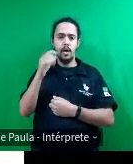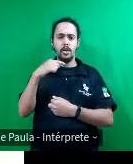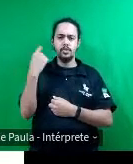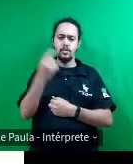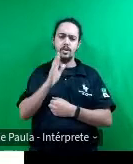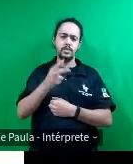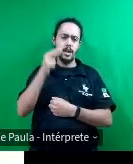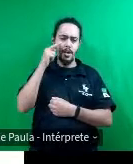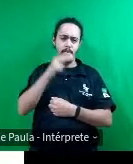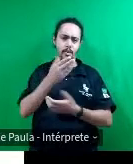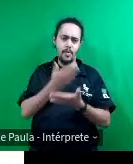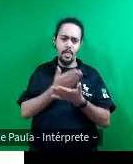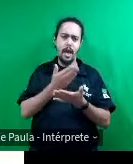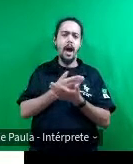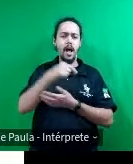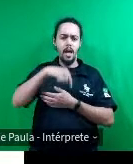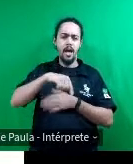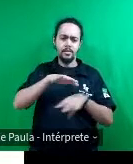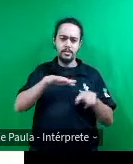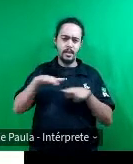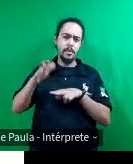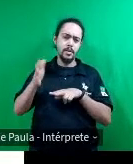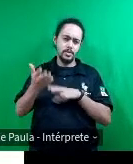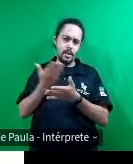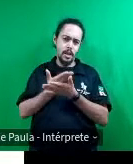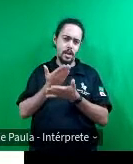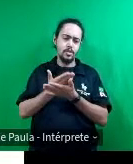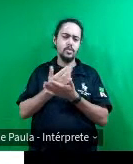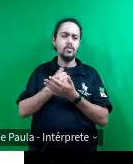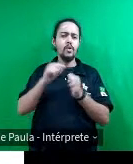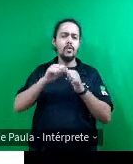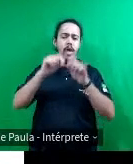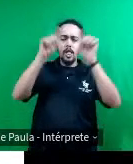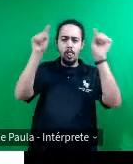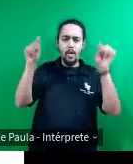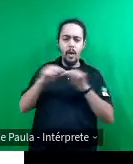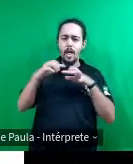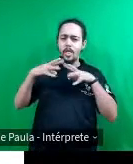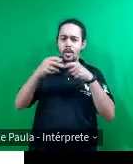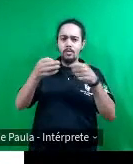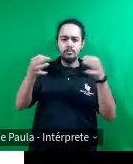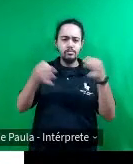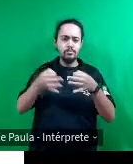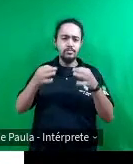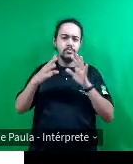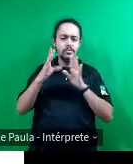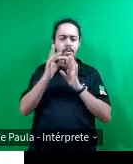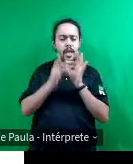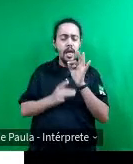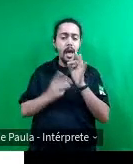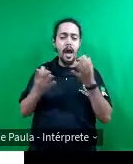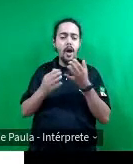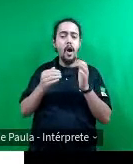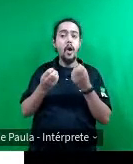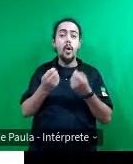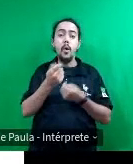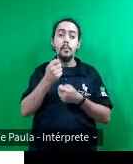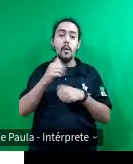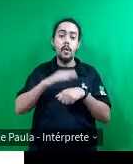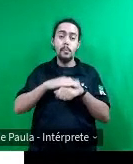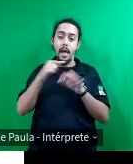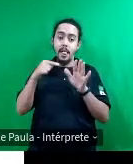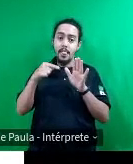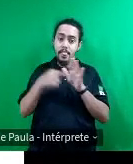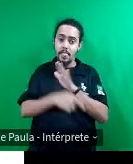semana, explicado, deduzido as equações, no quadro, tudo direitinho, agora abordando com um pouco mais de detalhes dentro da análise de circuitos, para que